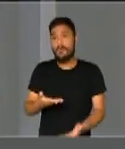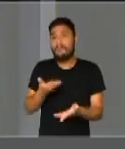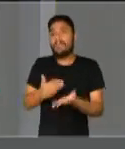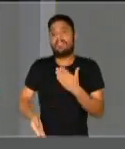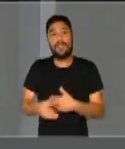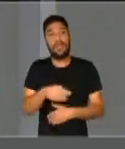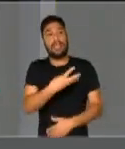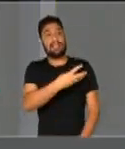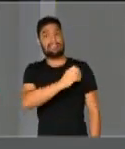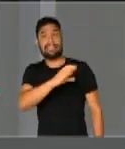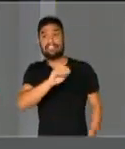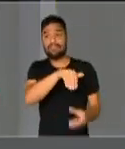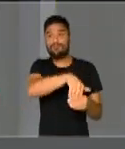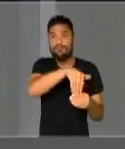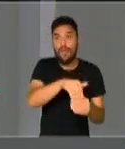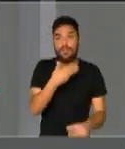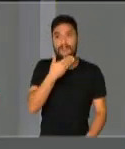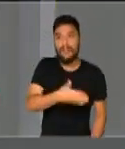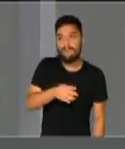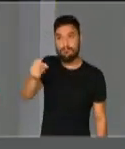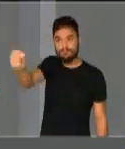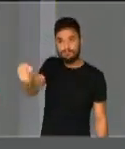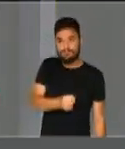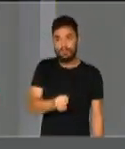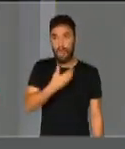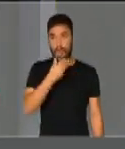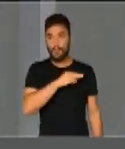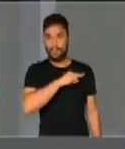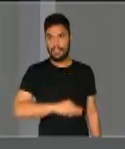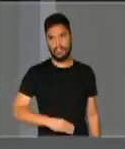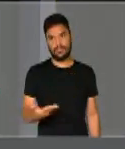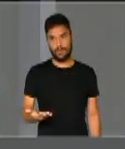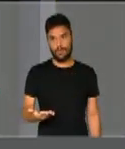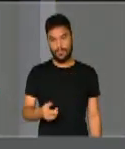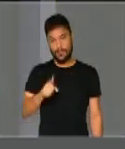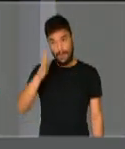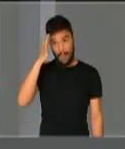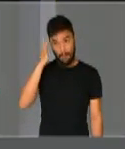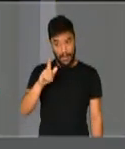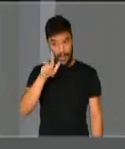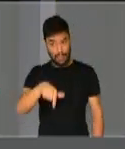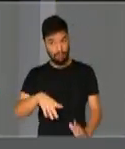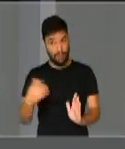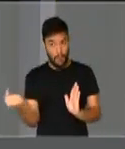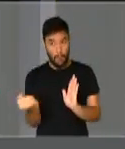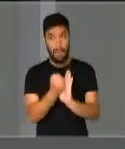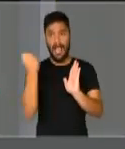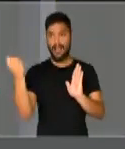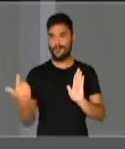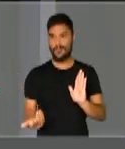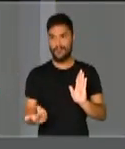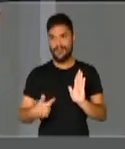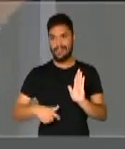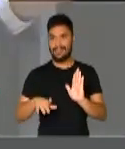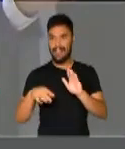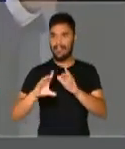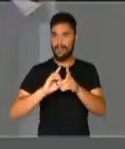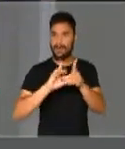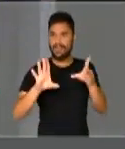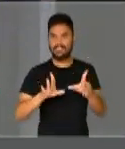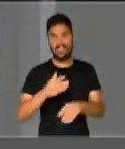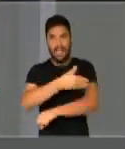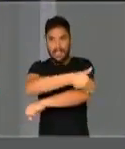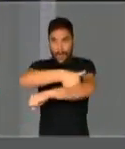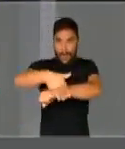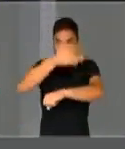à convocação desse desastrado ministro. E vai ser simbólico amanhã para a democracia, as ruas lotadas de gente